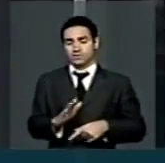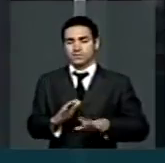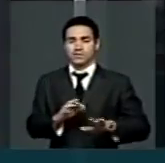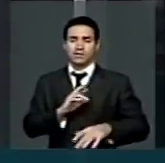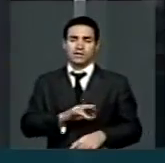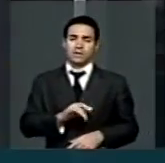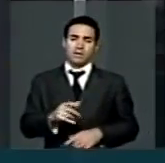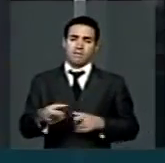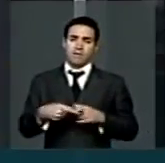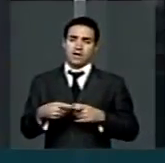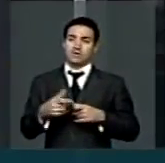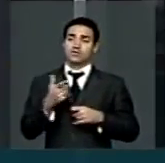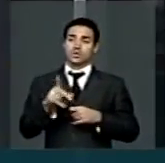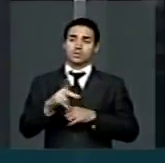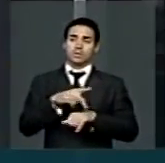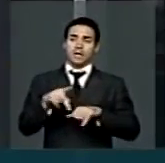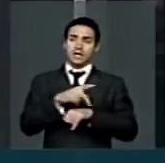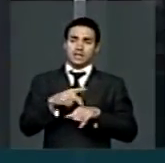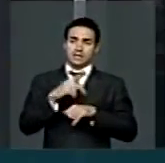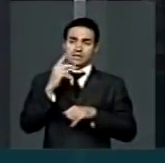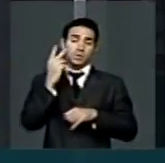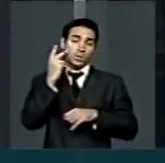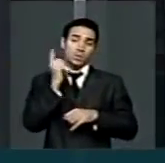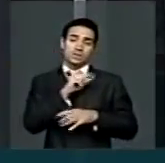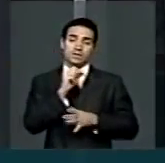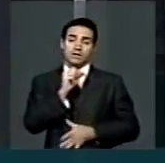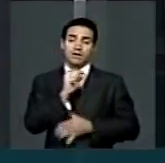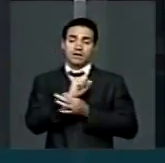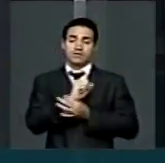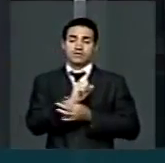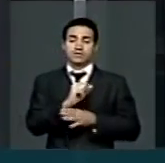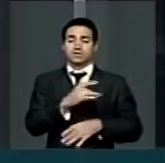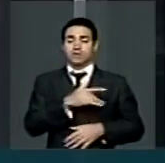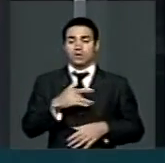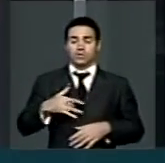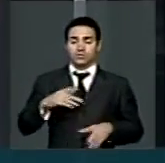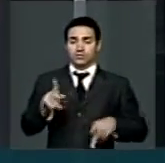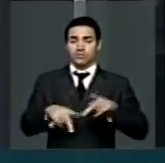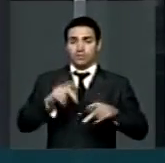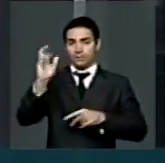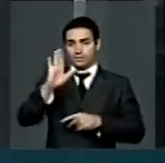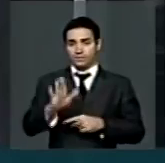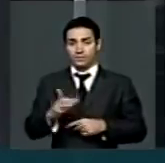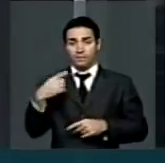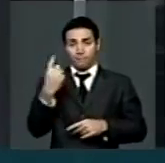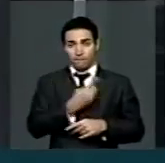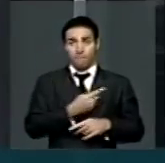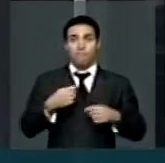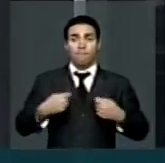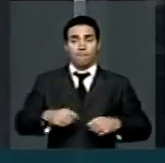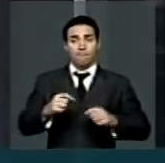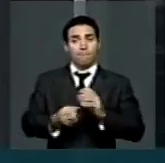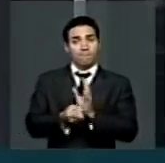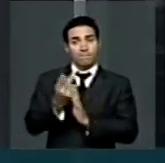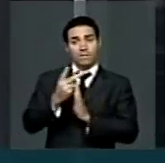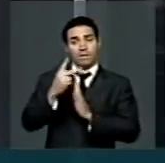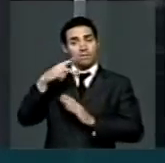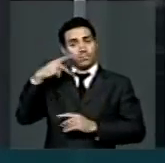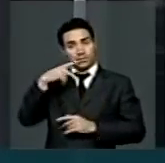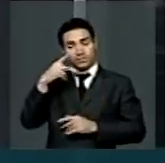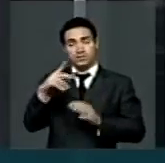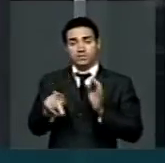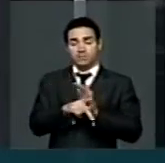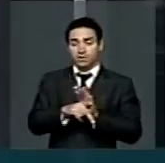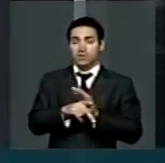trazer médicos estrangeiros para poder garantir a saúde do povo brasileiro. O que nós precisamos é ter uma política de